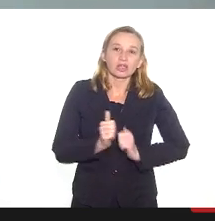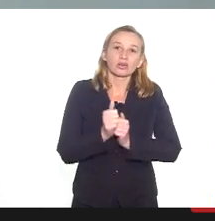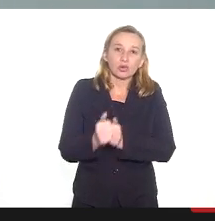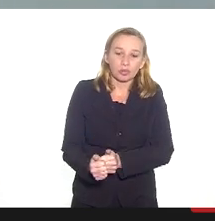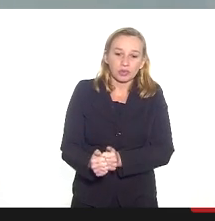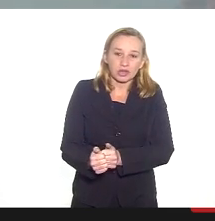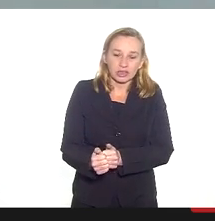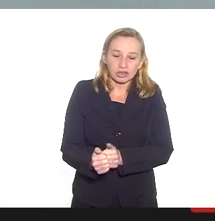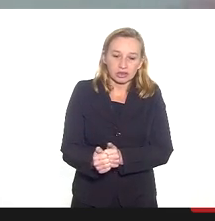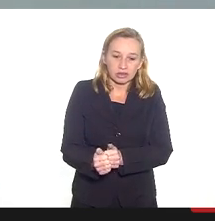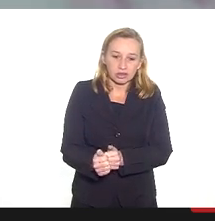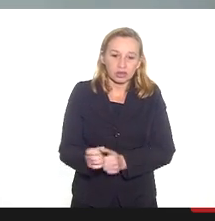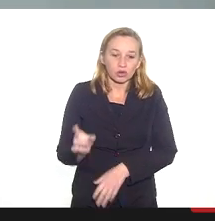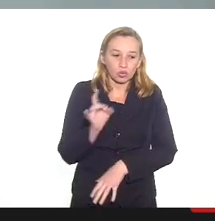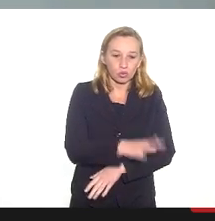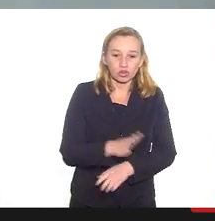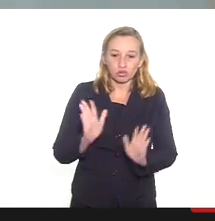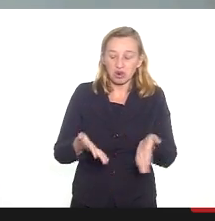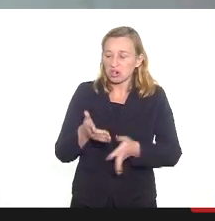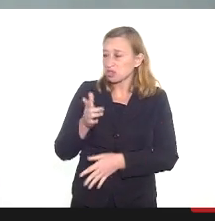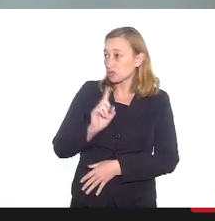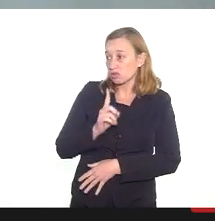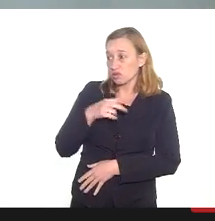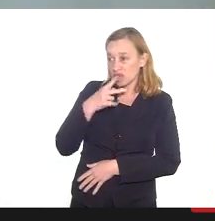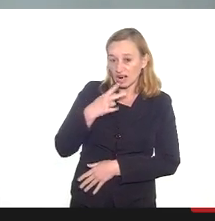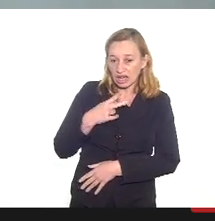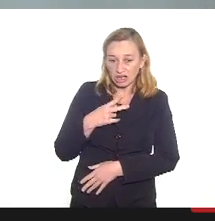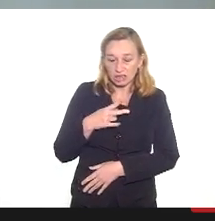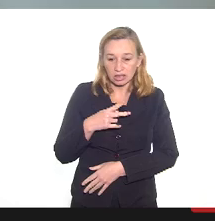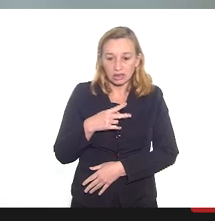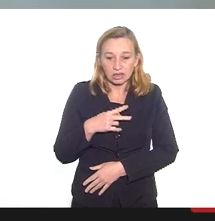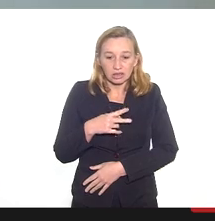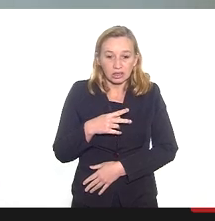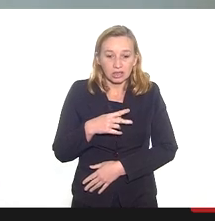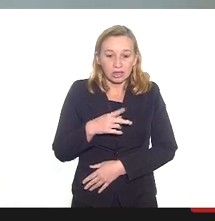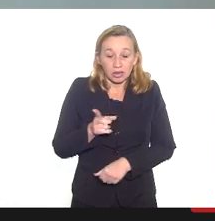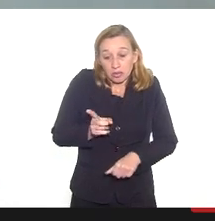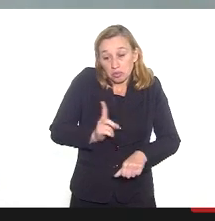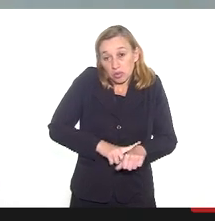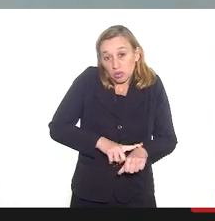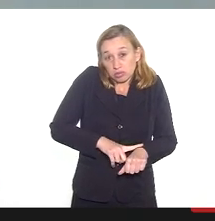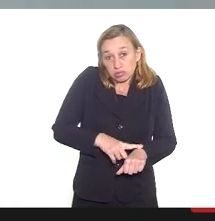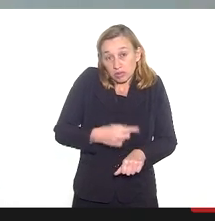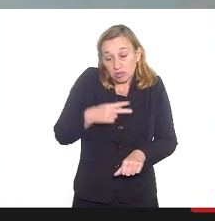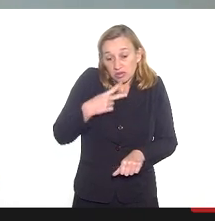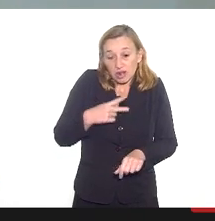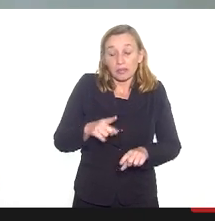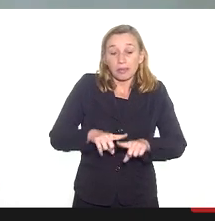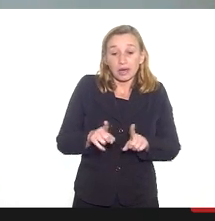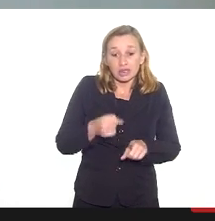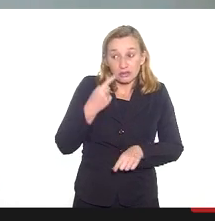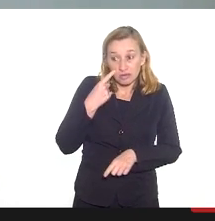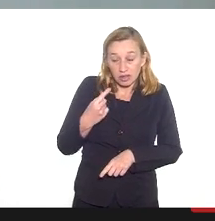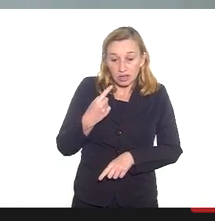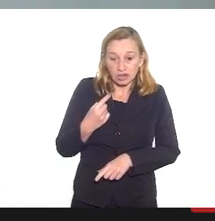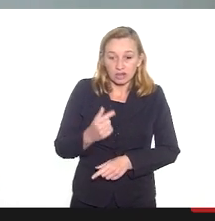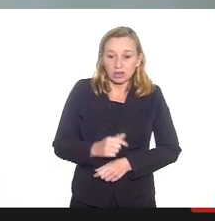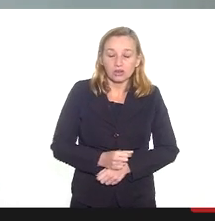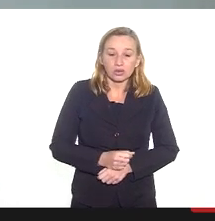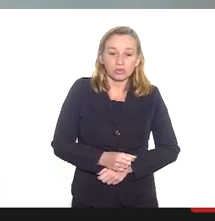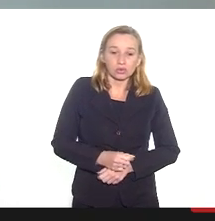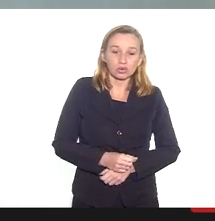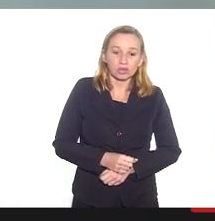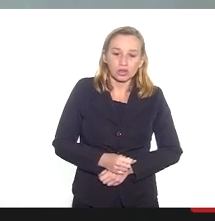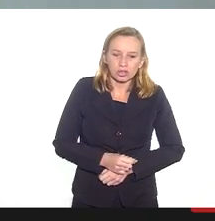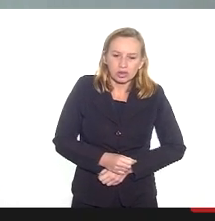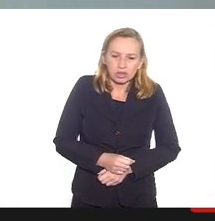acompanhado por aí. O último agora, não vou nem falar isso, porque eu sei que eu tenho pouco prazo, mas a gente acabou de ver uma sentença aí daquele caso de